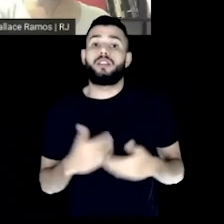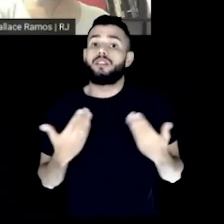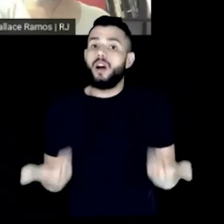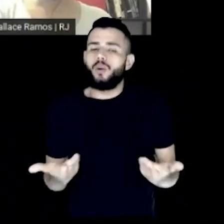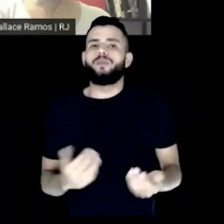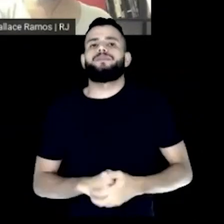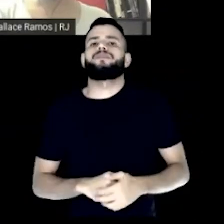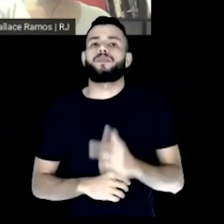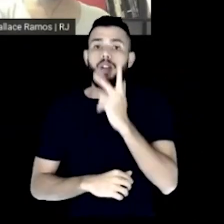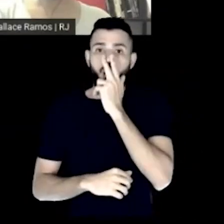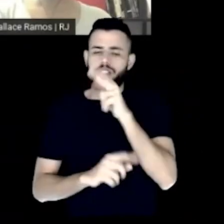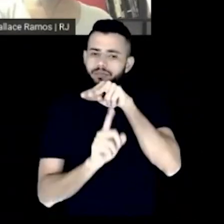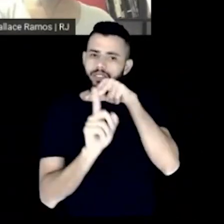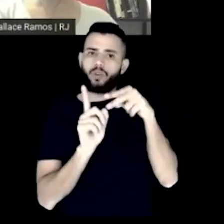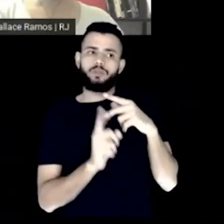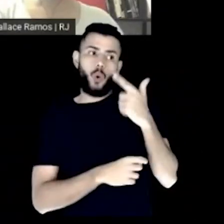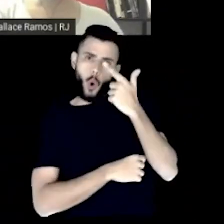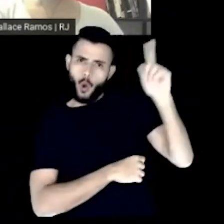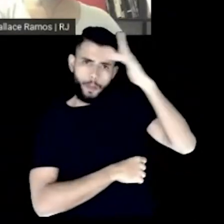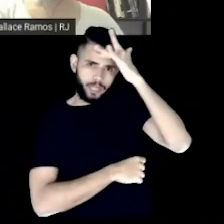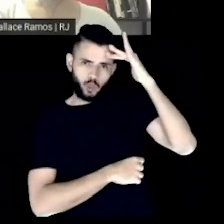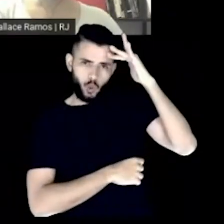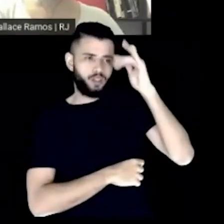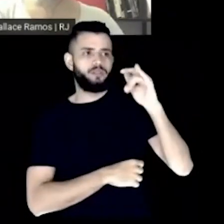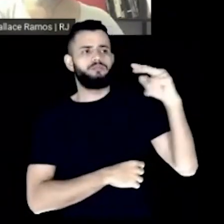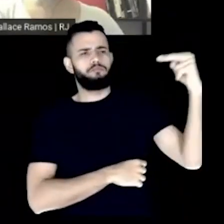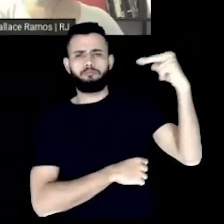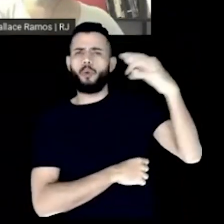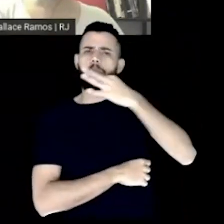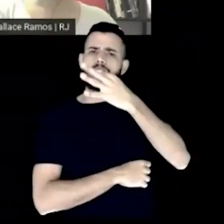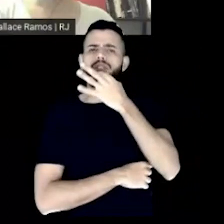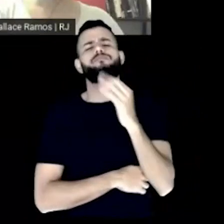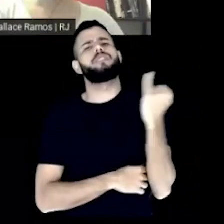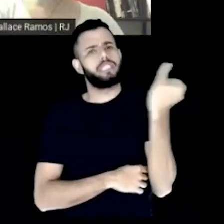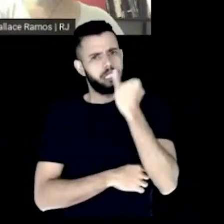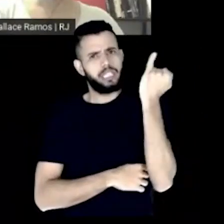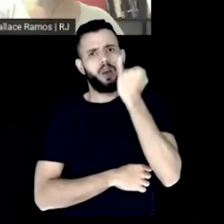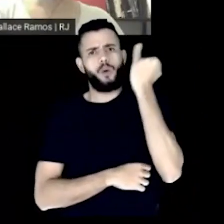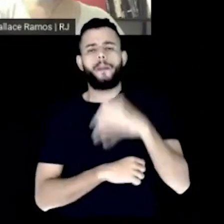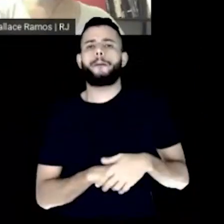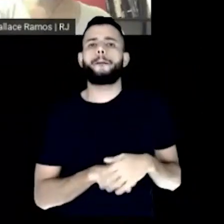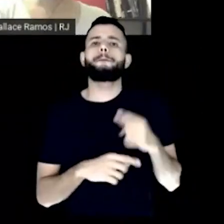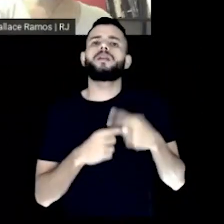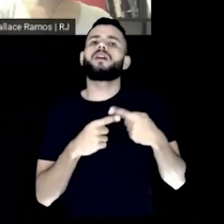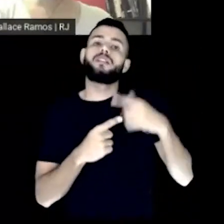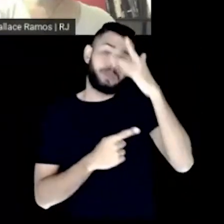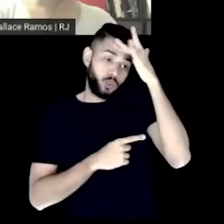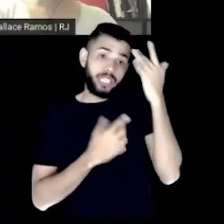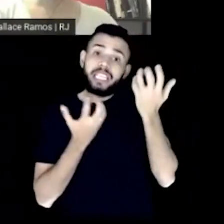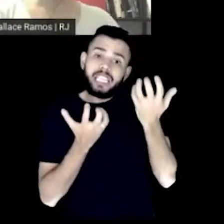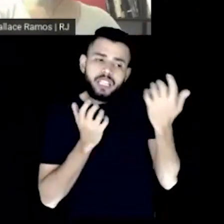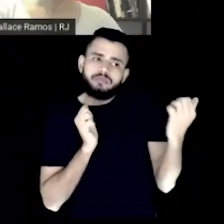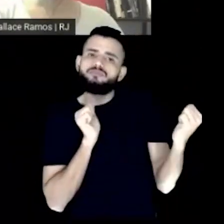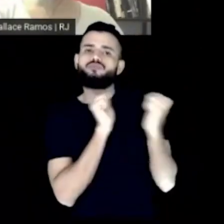Então, eu acho que a visão de uma quinta pessoa que não estava envolvida no texto foi essencial. Uma quinta pessoa que queria o